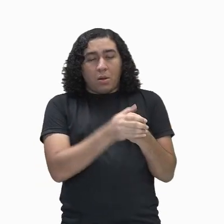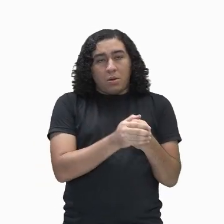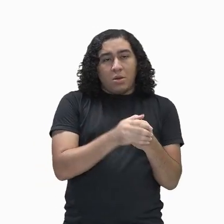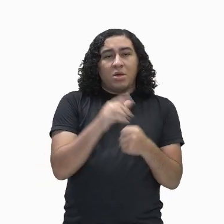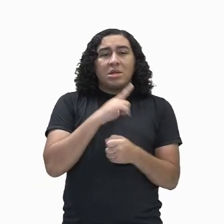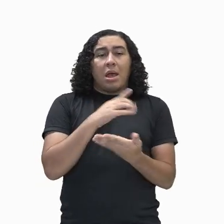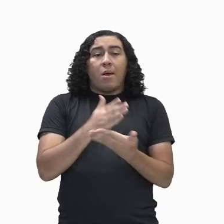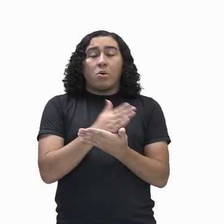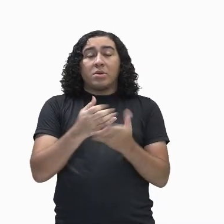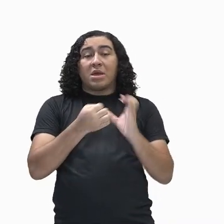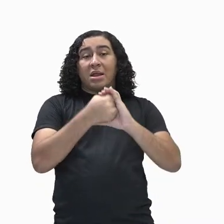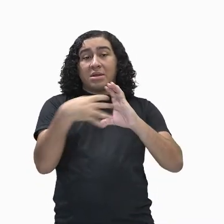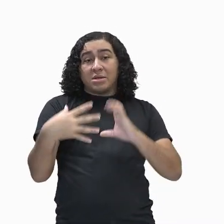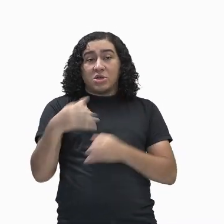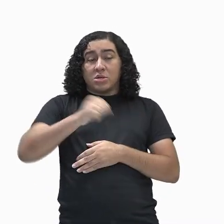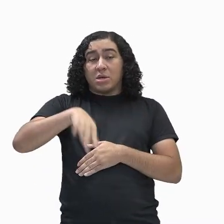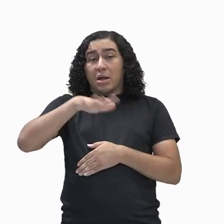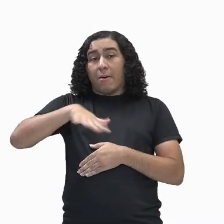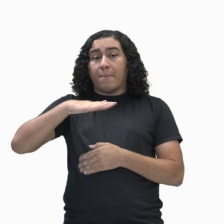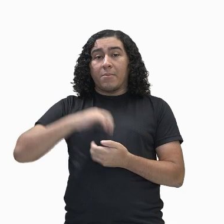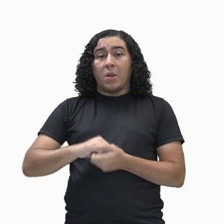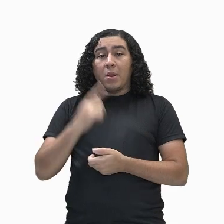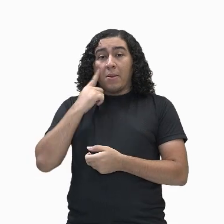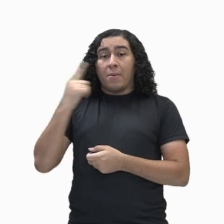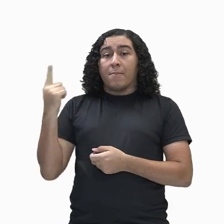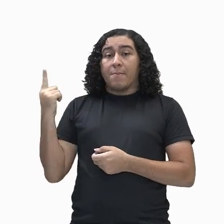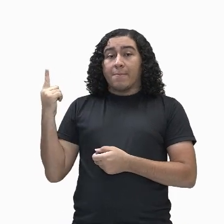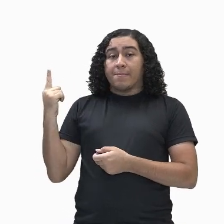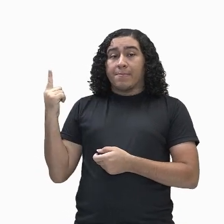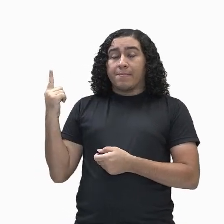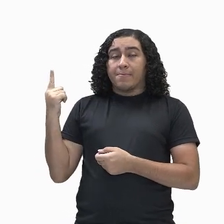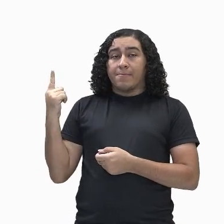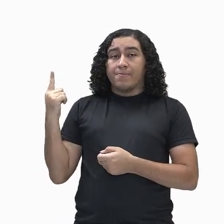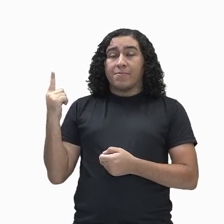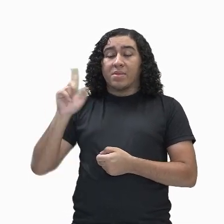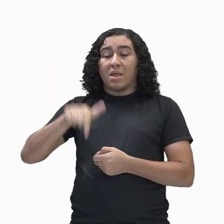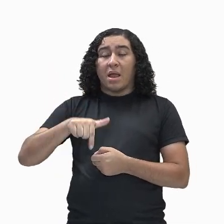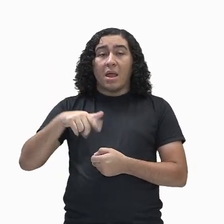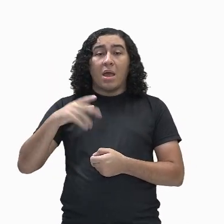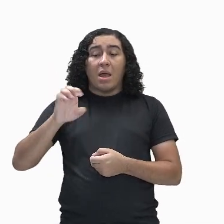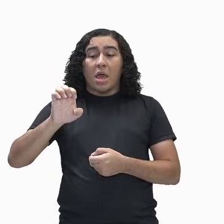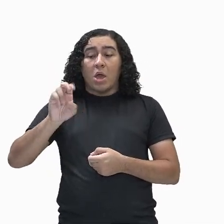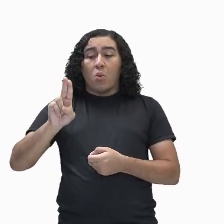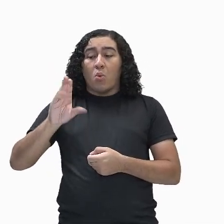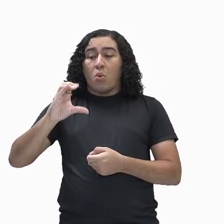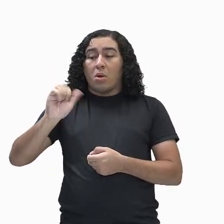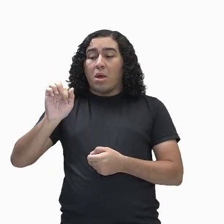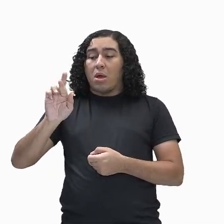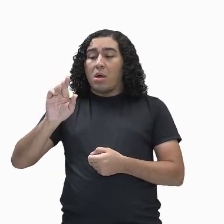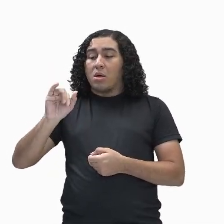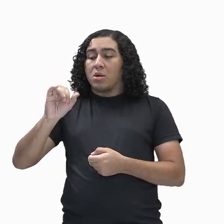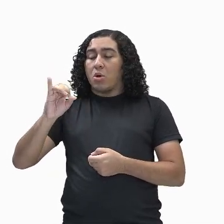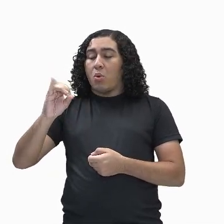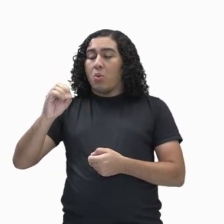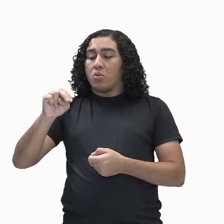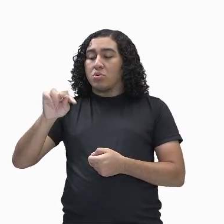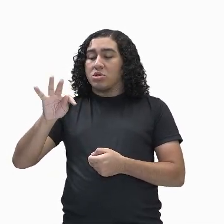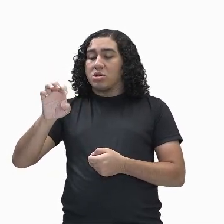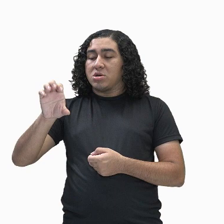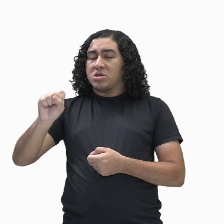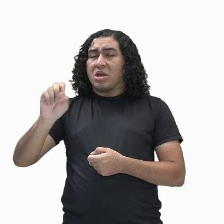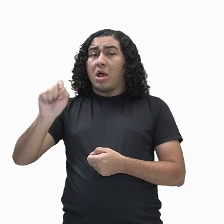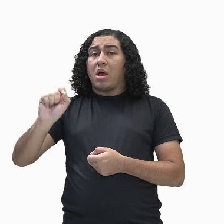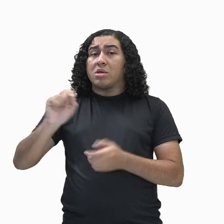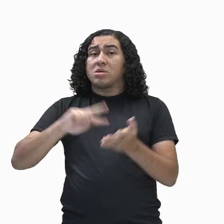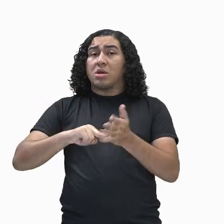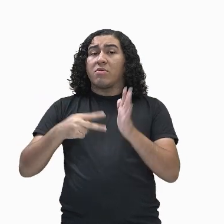algumas características gerais. A primeira delas é o fato de eles serem eucariontes. O que isso significa, né? Que eles